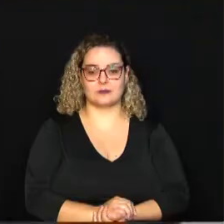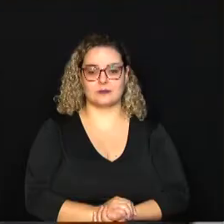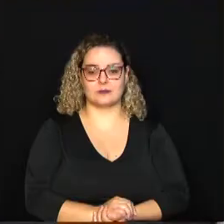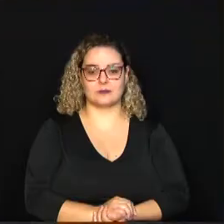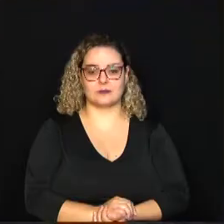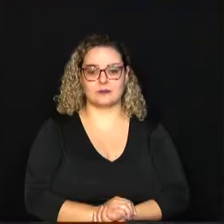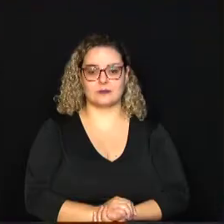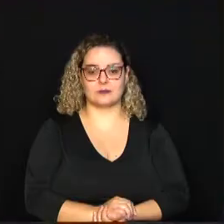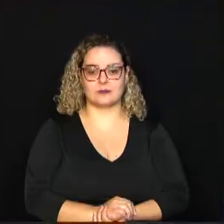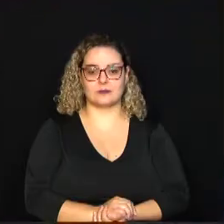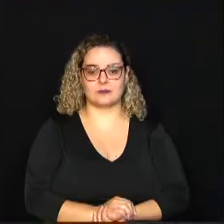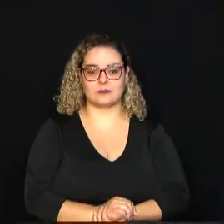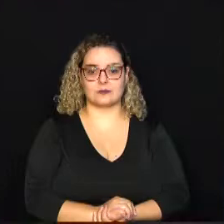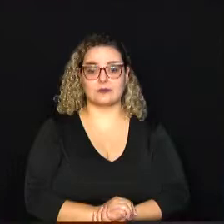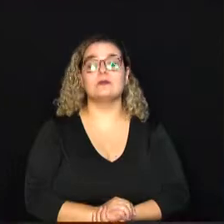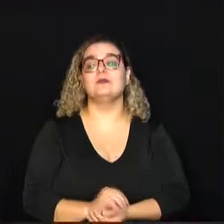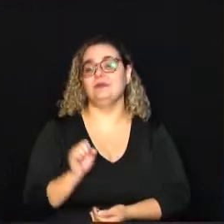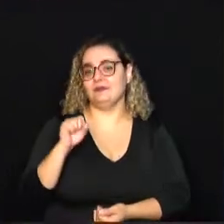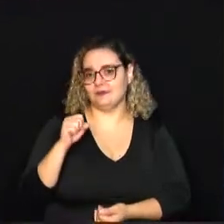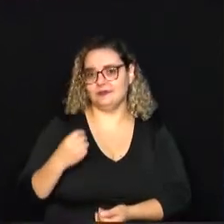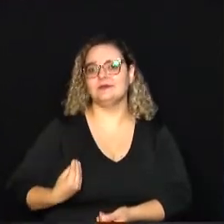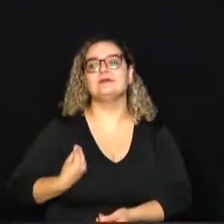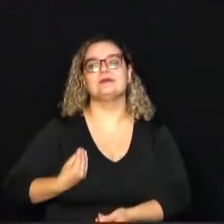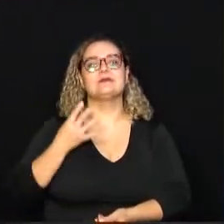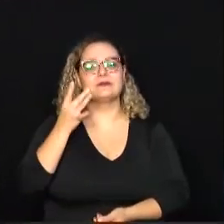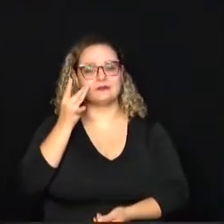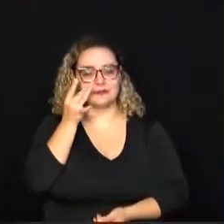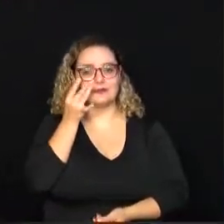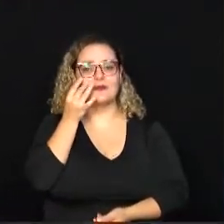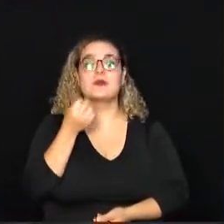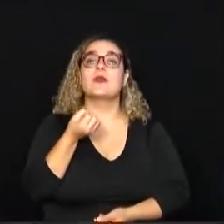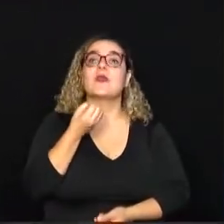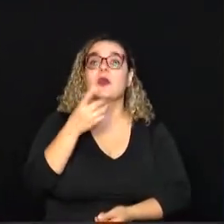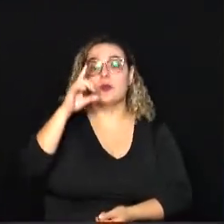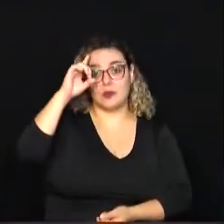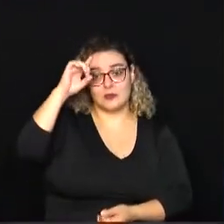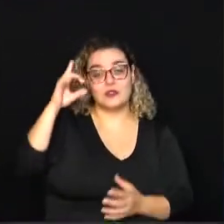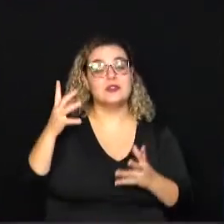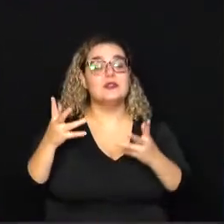Tá. Estamos sim ao vivo. Então, bom dia a todas e todos.